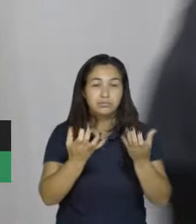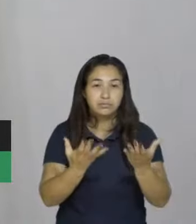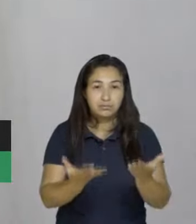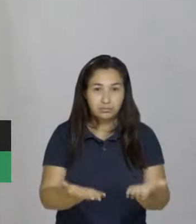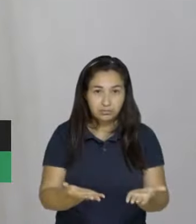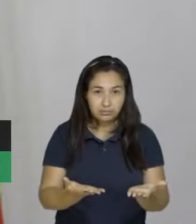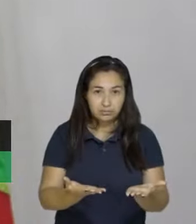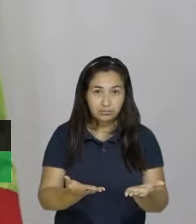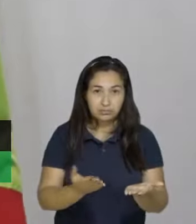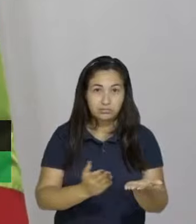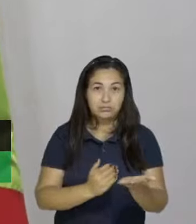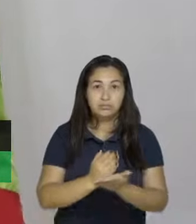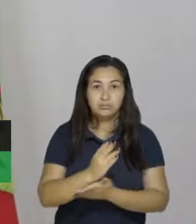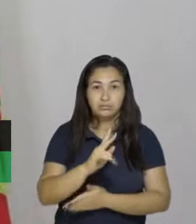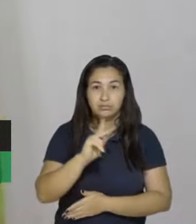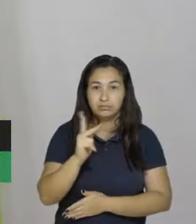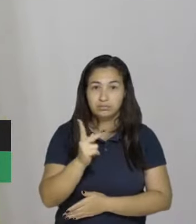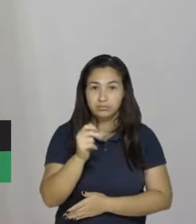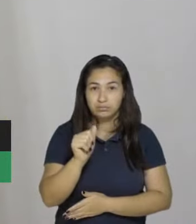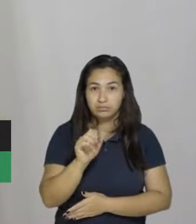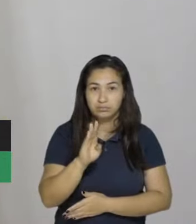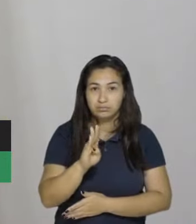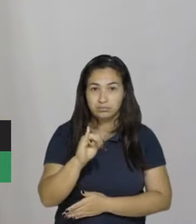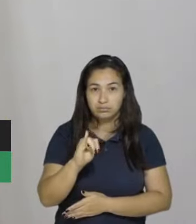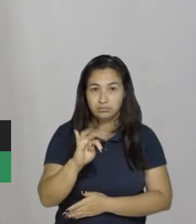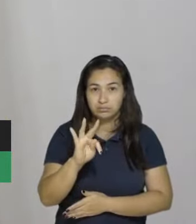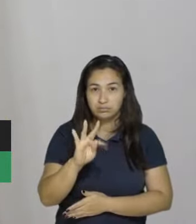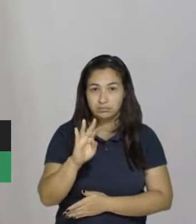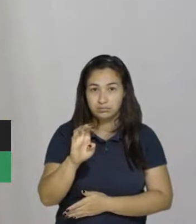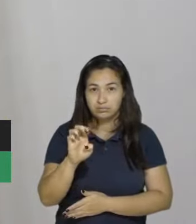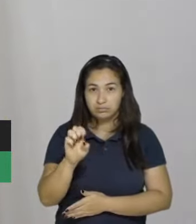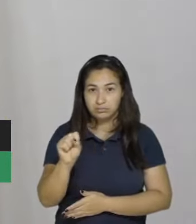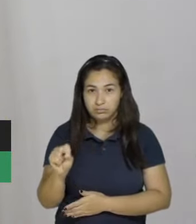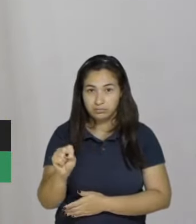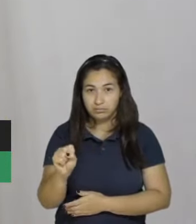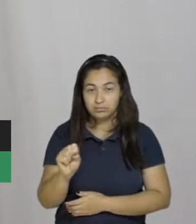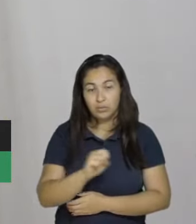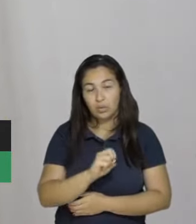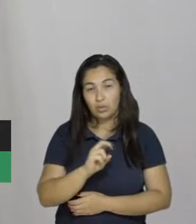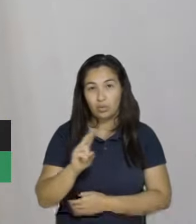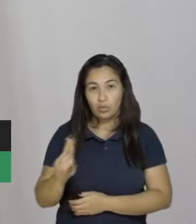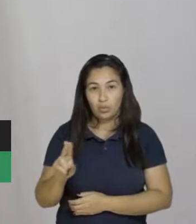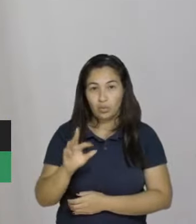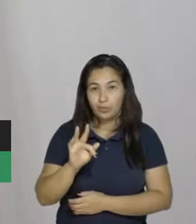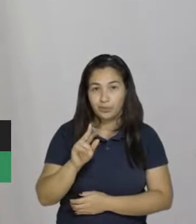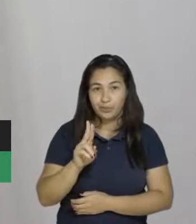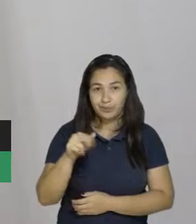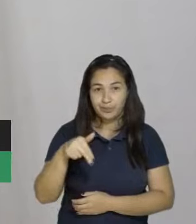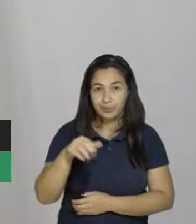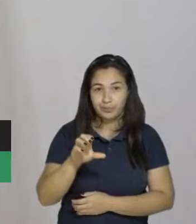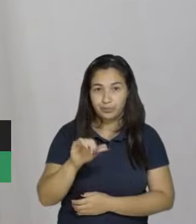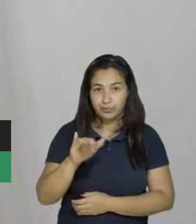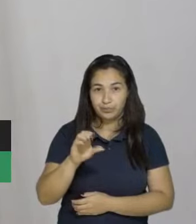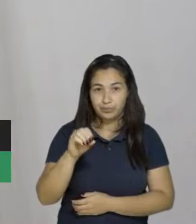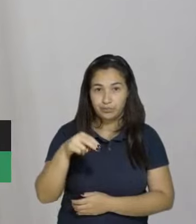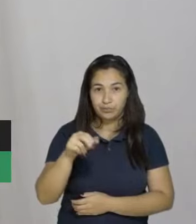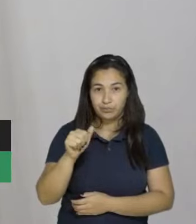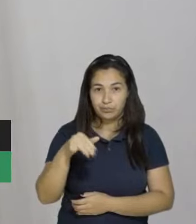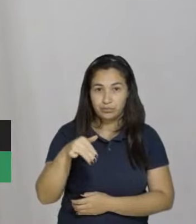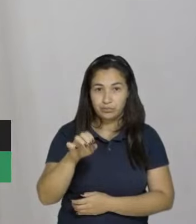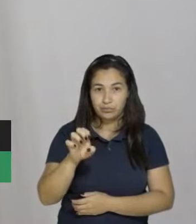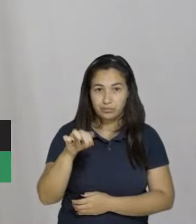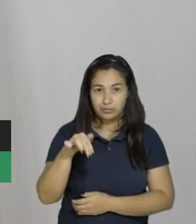alvará de habite-se ou de funcionamento, porque daí sim, nós não podemos ter imóveis ocupados